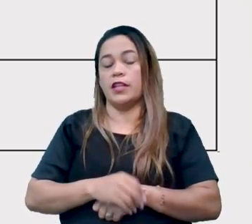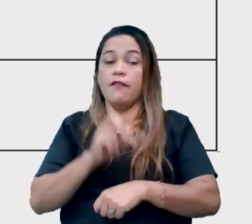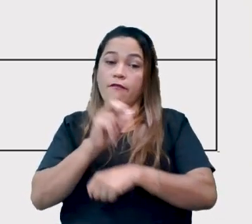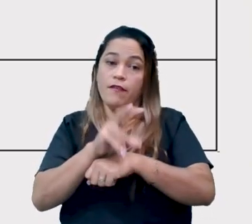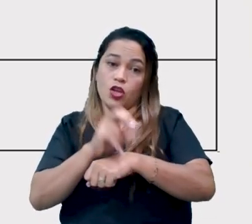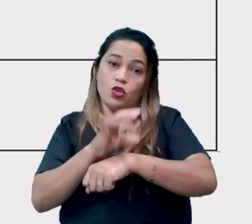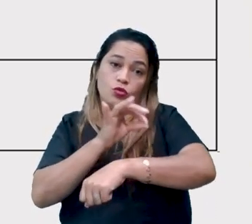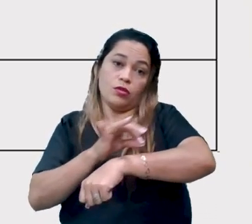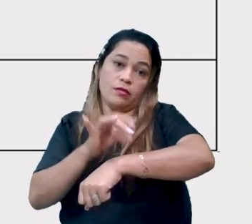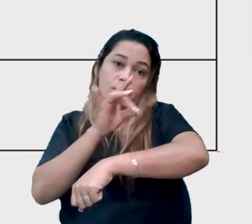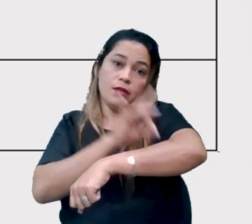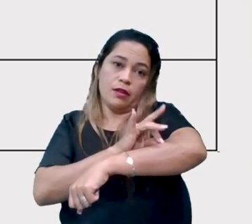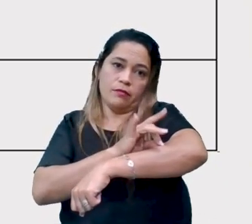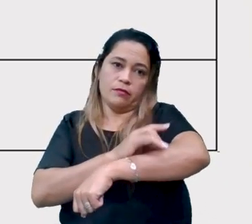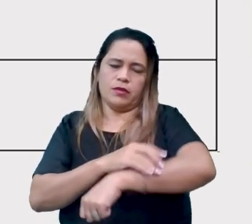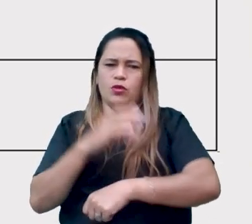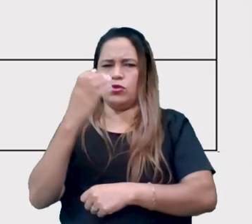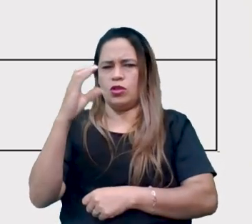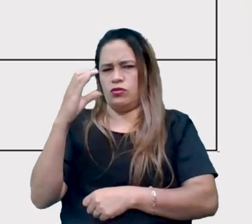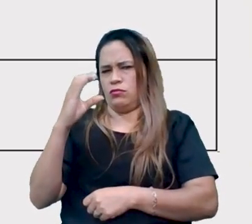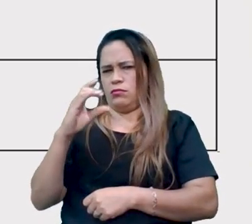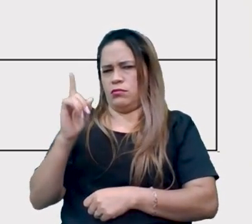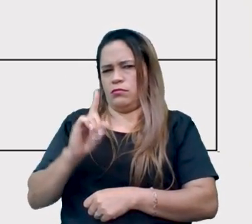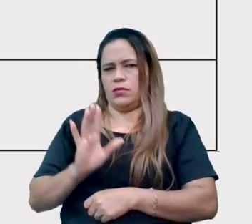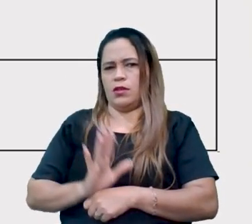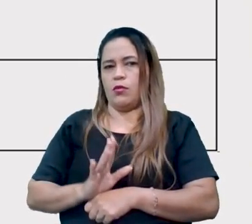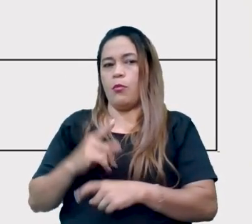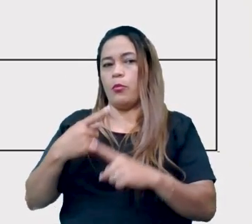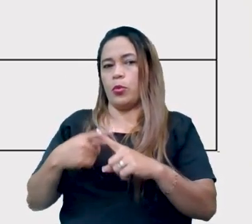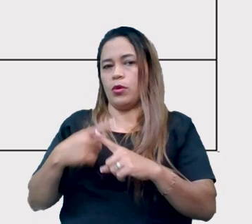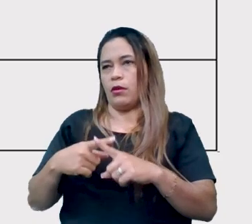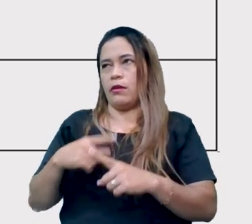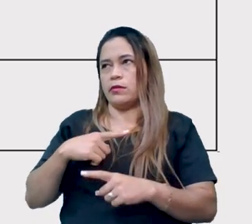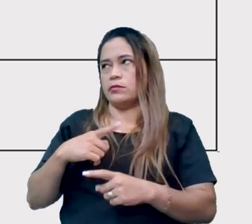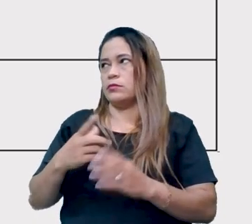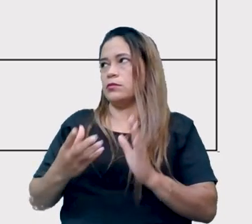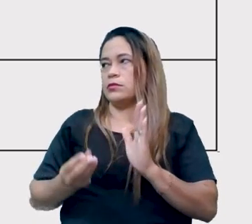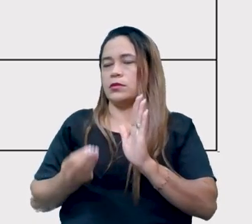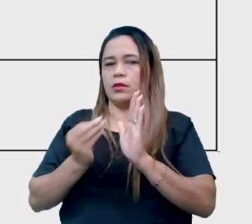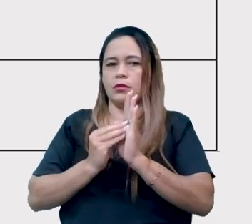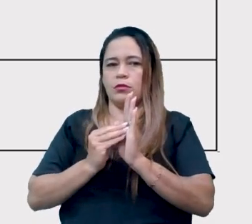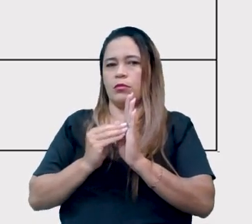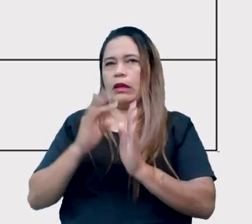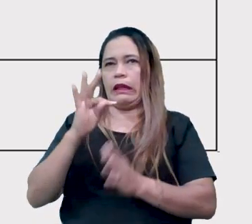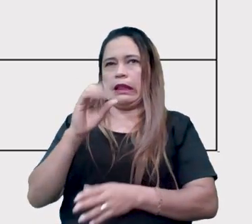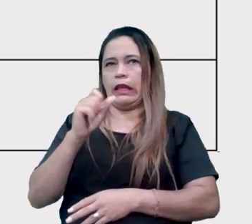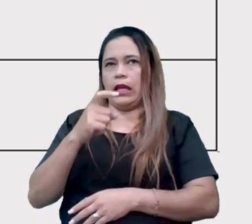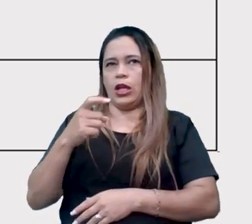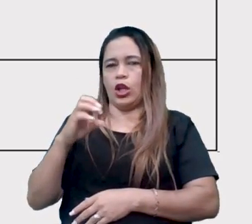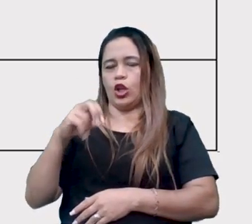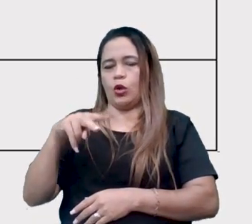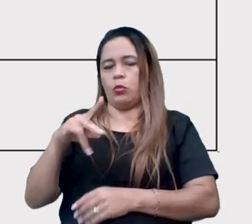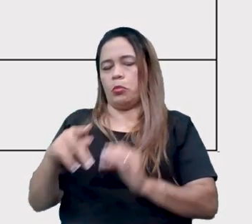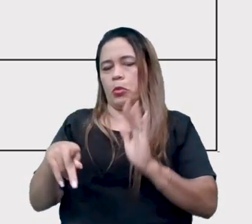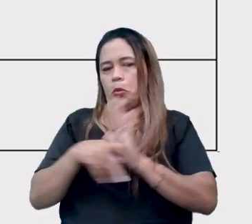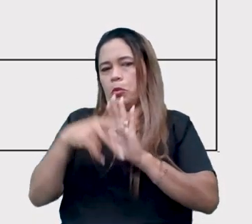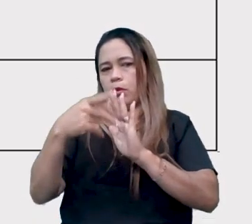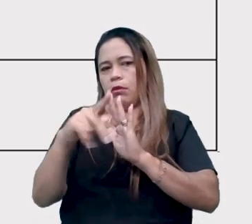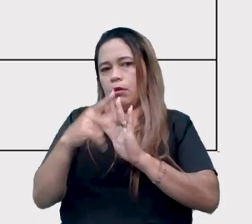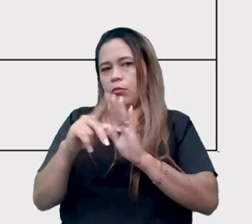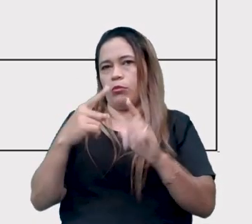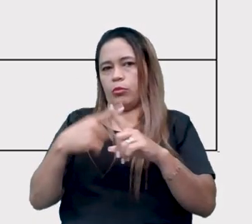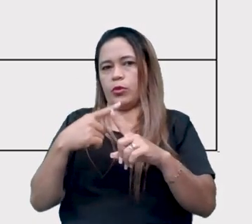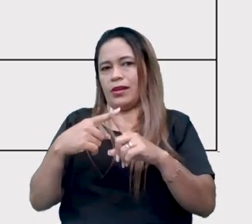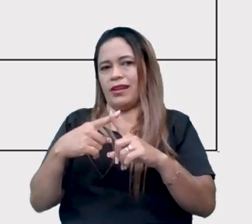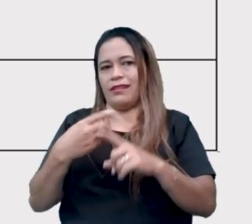dengue. A gente não coloca nome científico para vírus, tá? Porque a gente não tem uma categoria taxonômica real para eles, já que nem